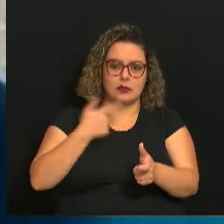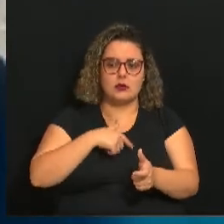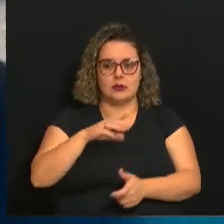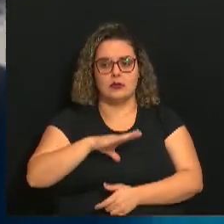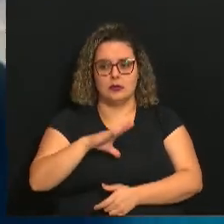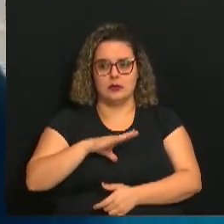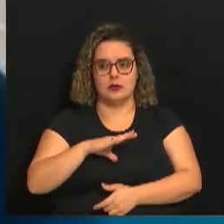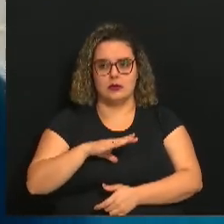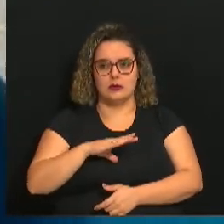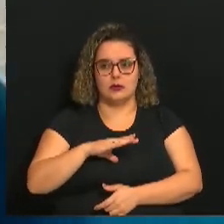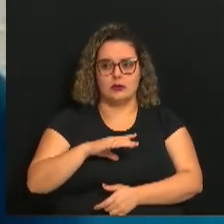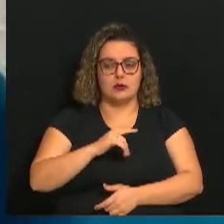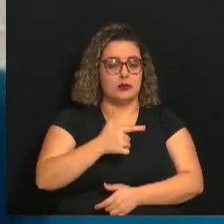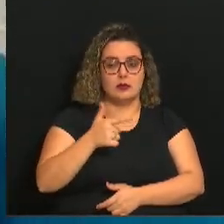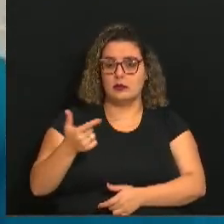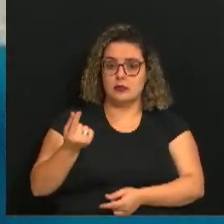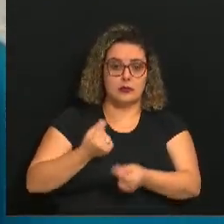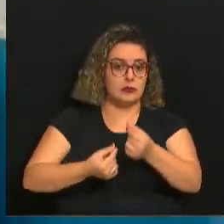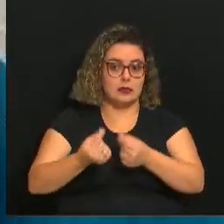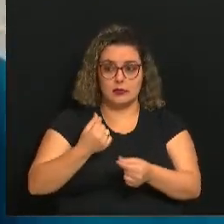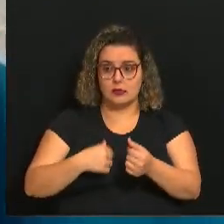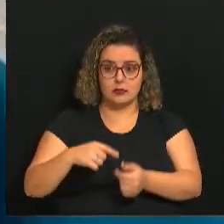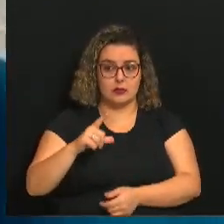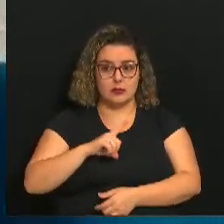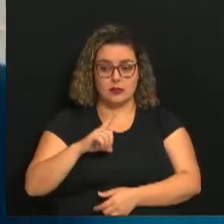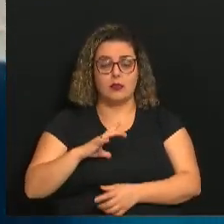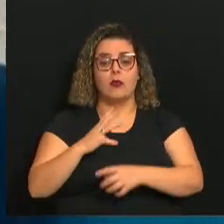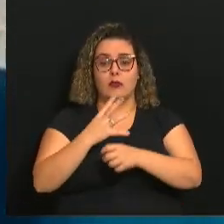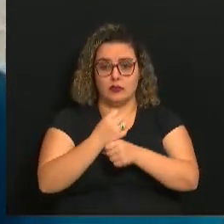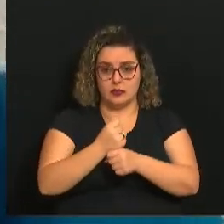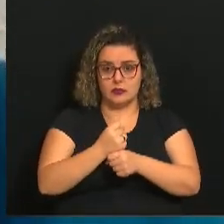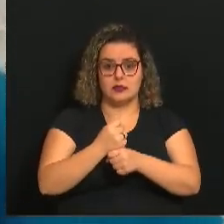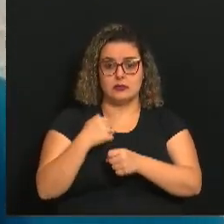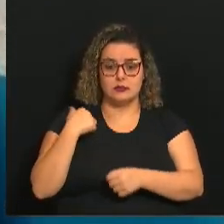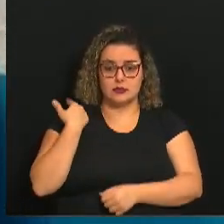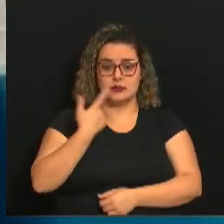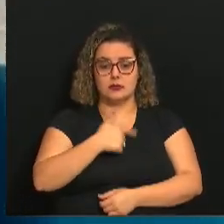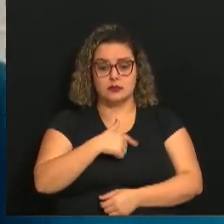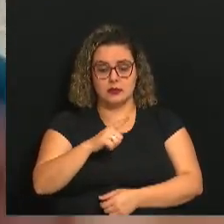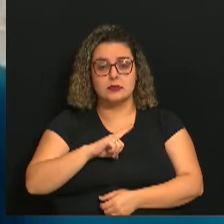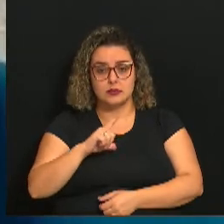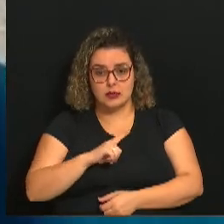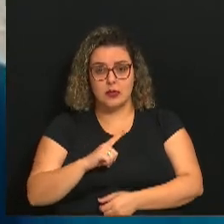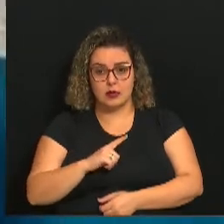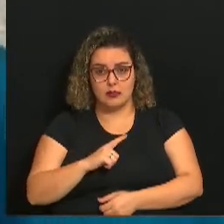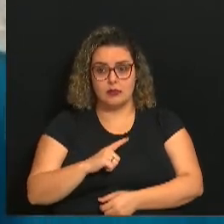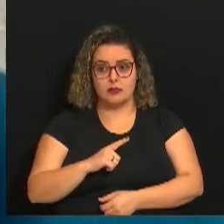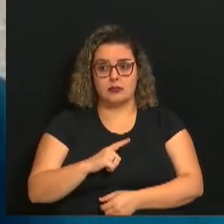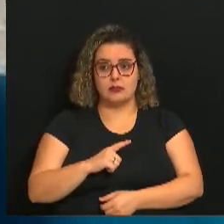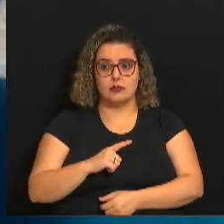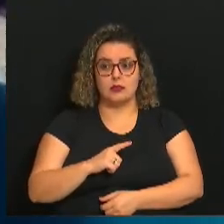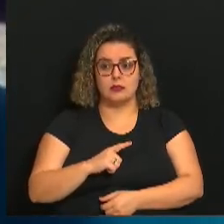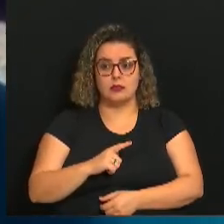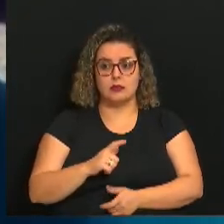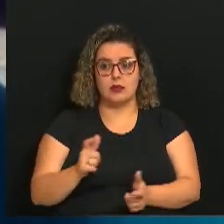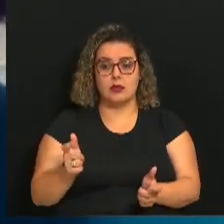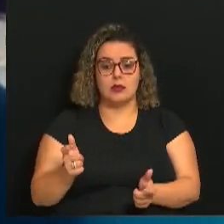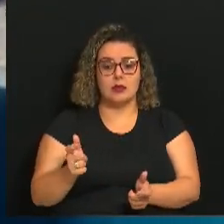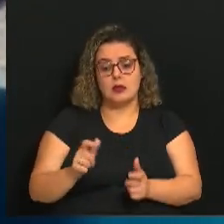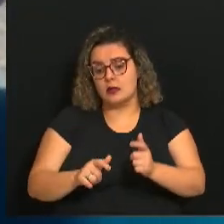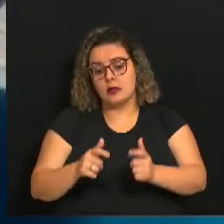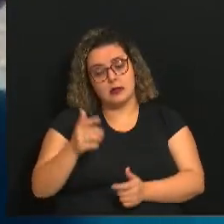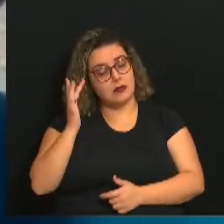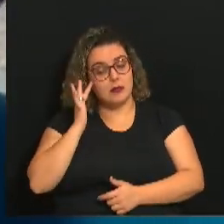também não tem a economia que a gente tem, o fortalecimento que tem a nossa cidade de recursos, e tampouco deve ter a